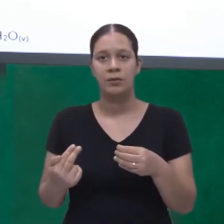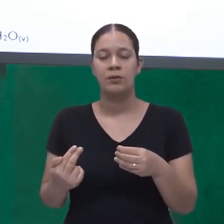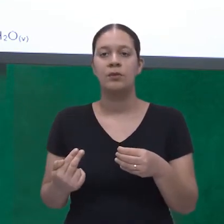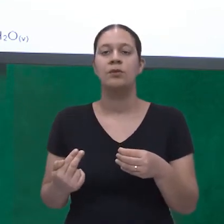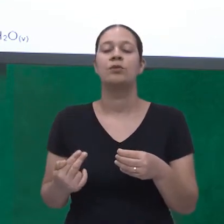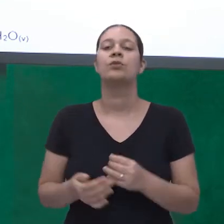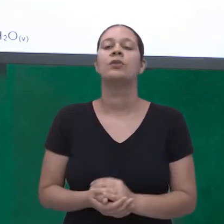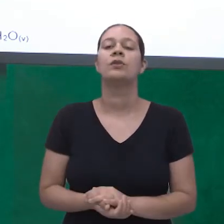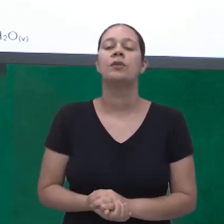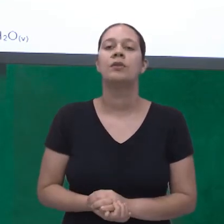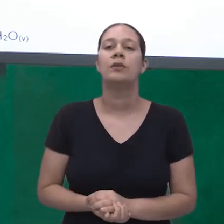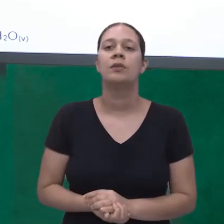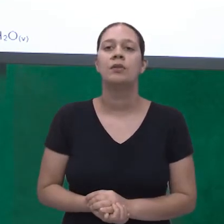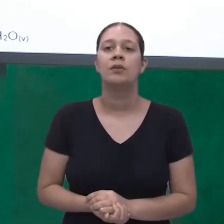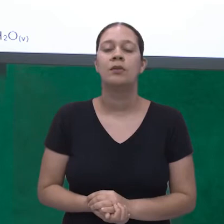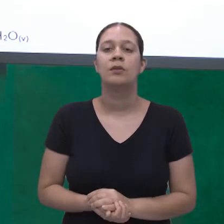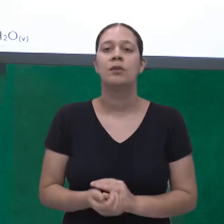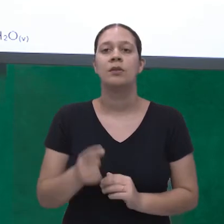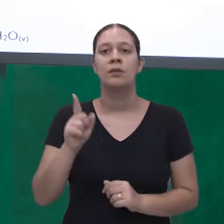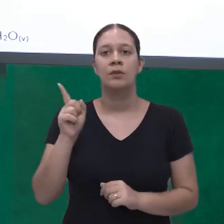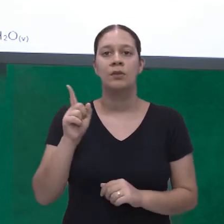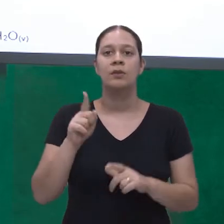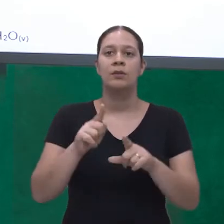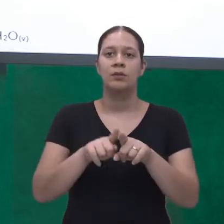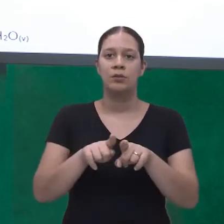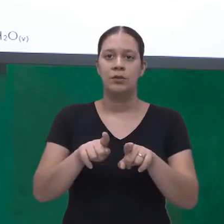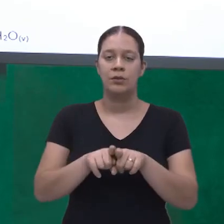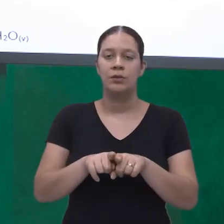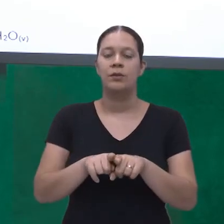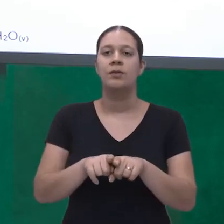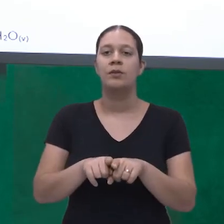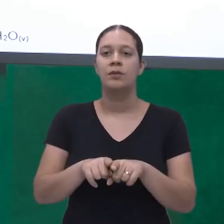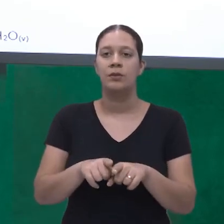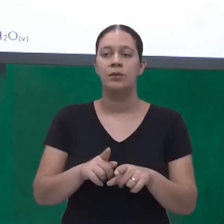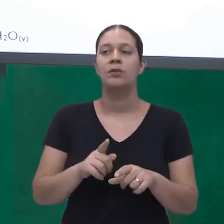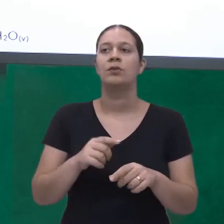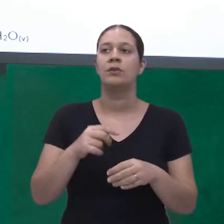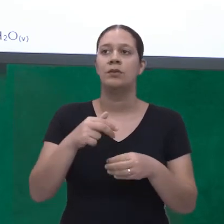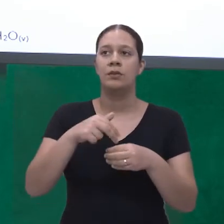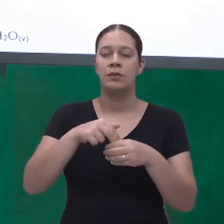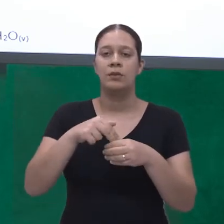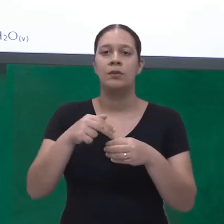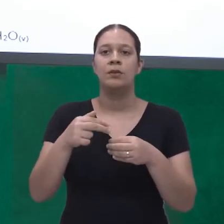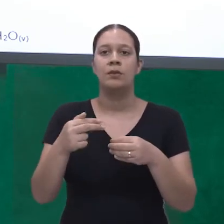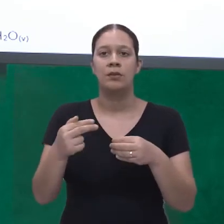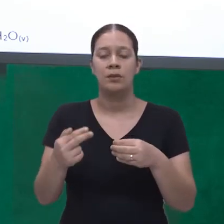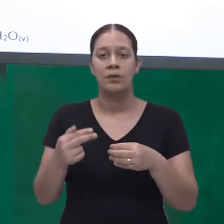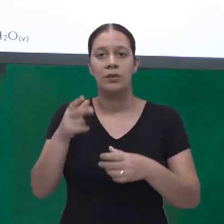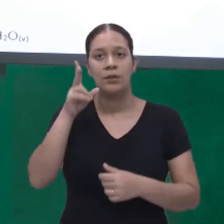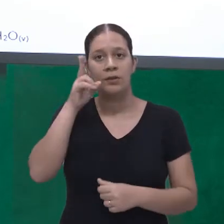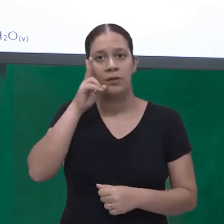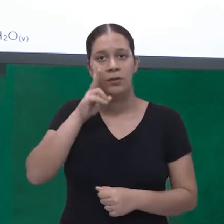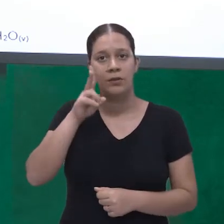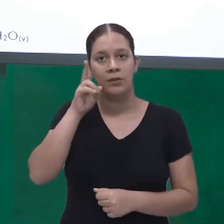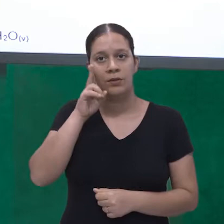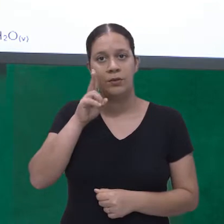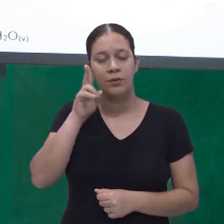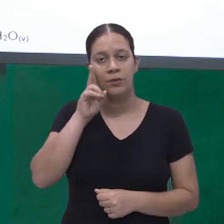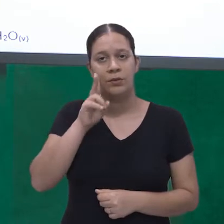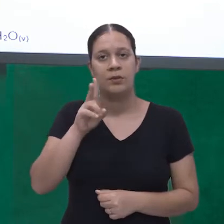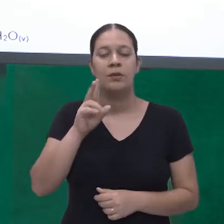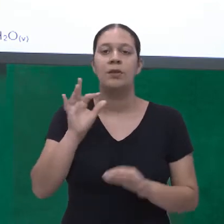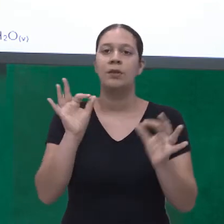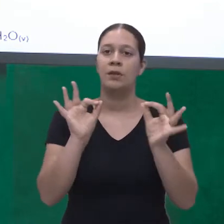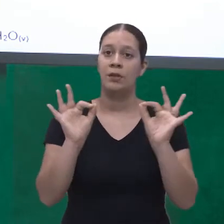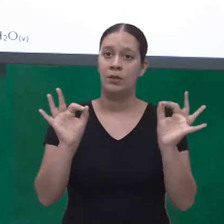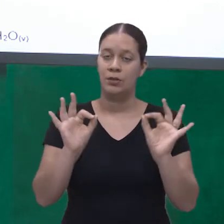por 2, são 2 nitrogênios, e aqui também tem 2 nitrogênios, daqui ó, 2N. Lembro que esse 3 é do